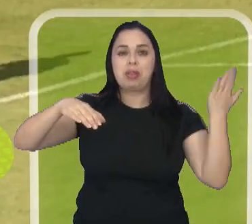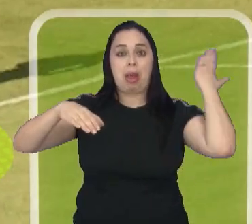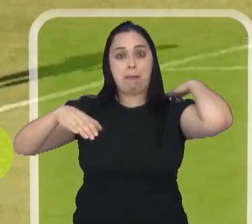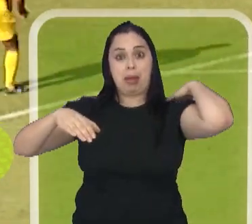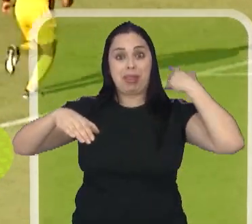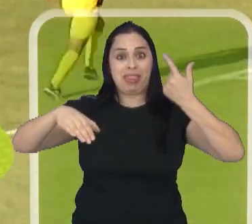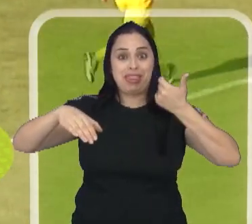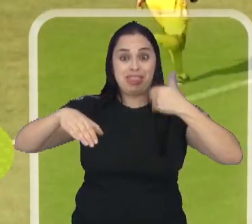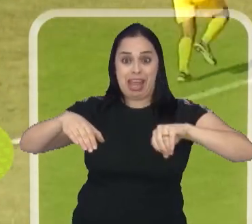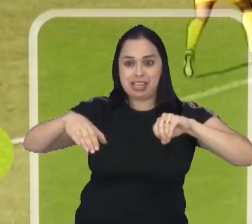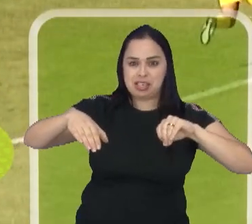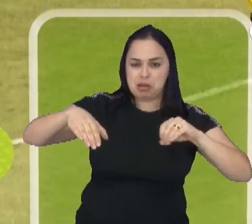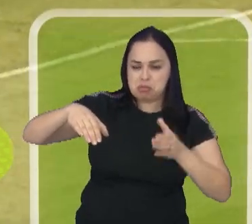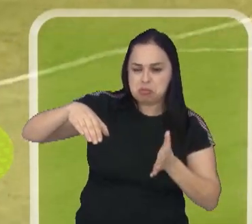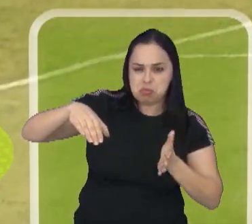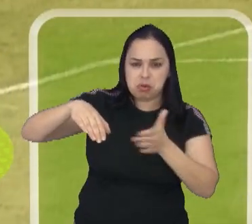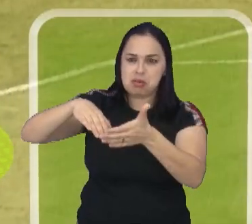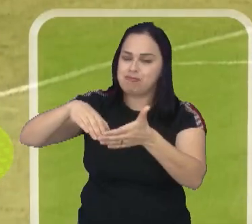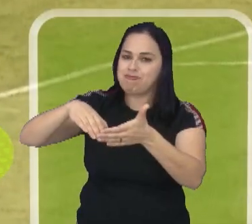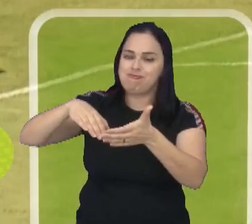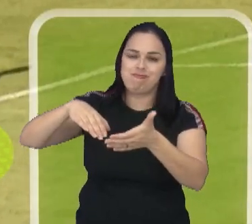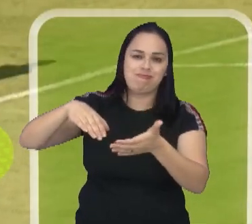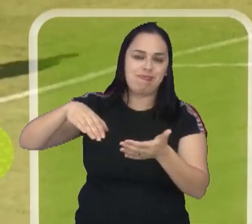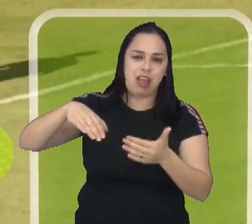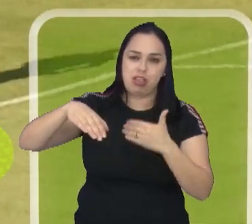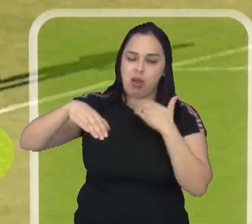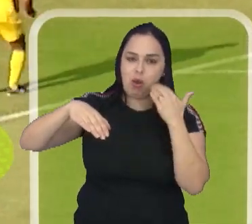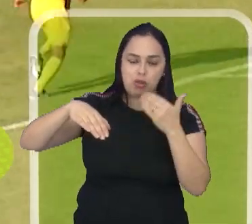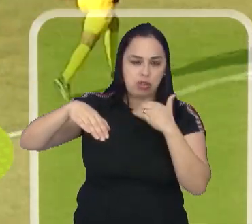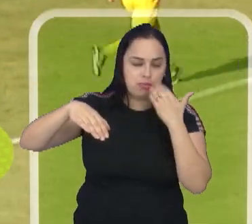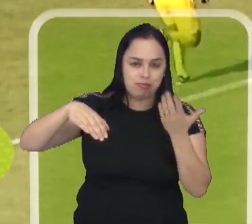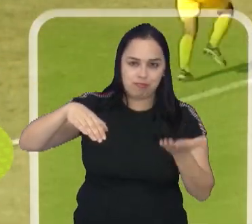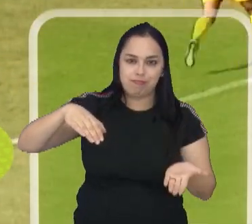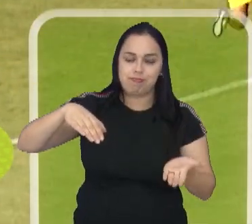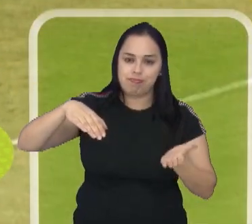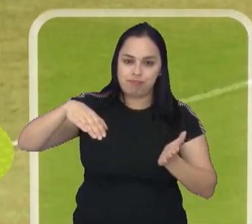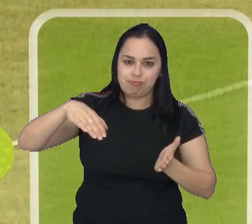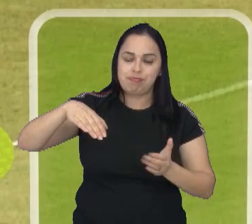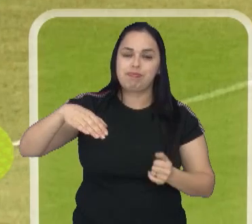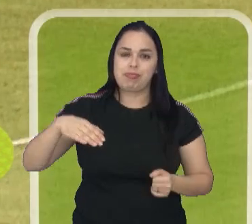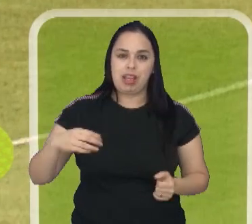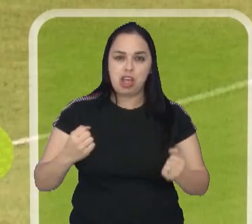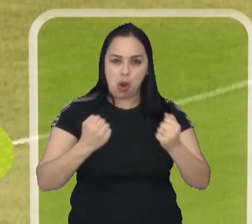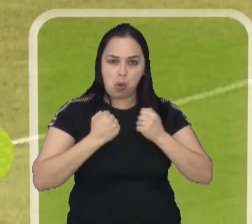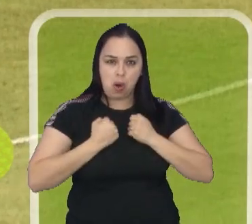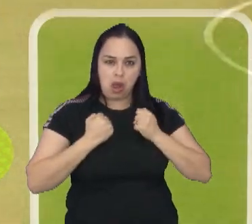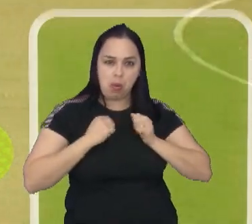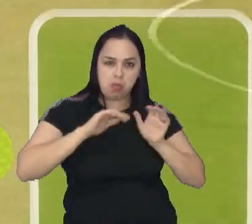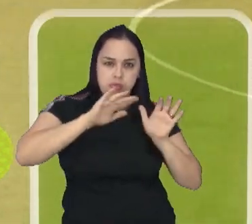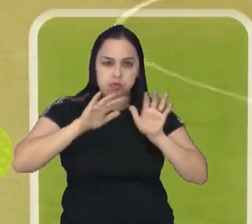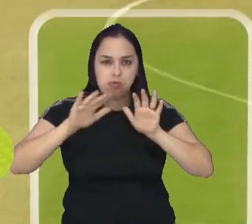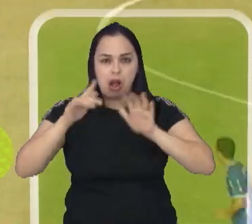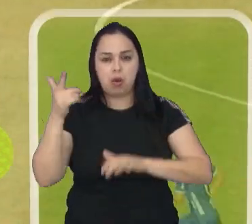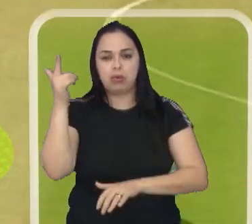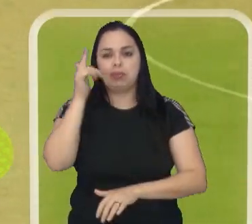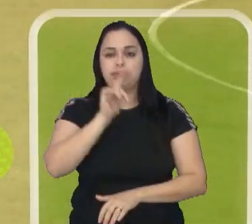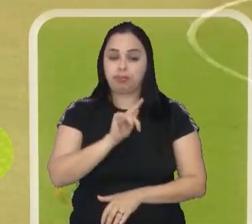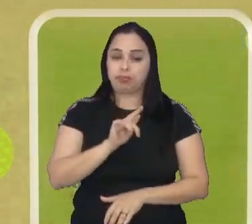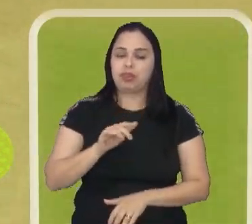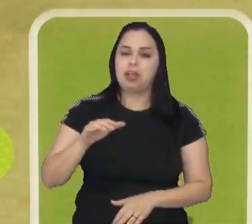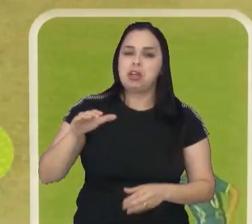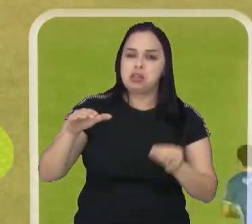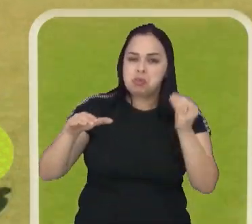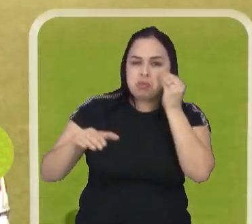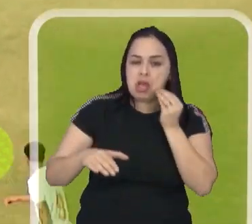Águia dominou, preparou, mas na hora de chutar, jogou em cima do goleiro Oliveira. O São José ainda